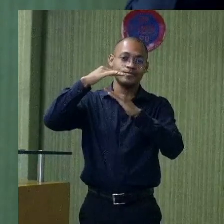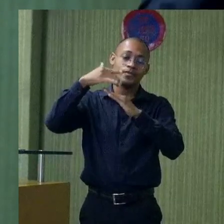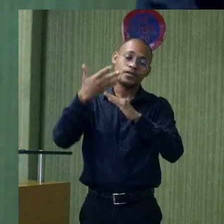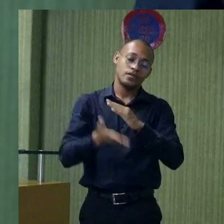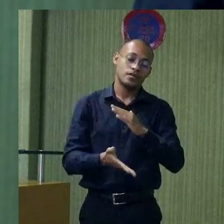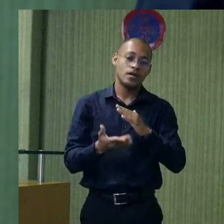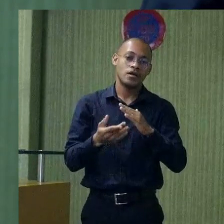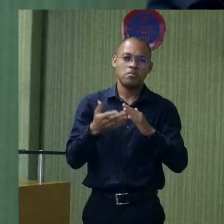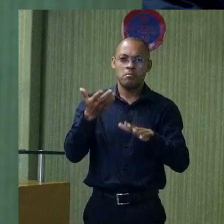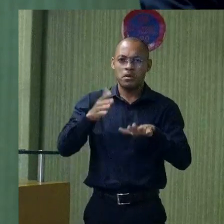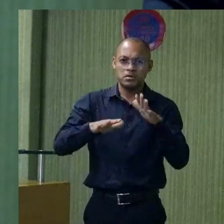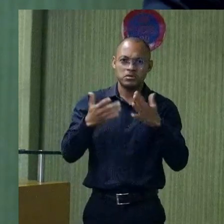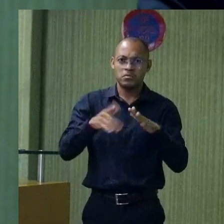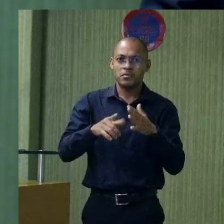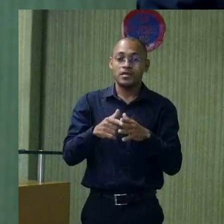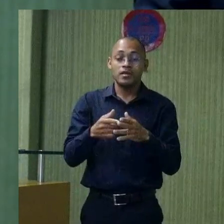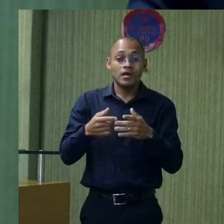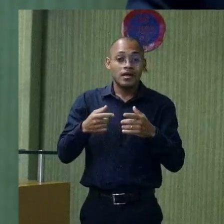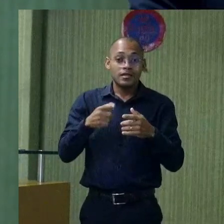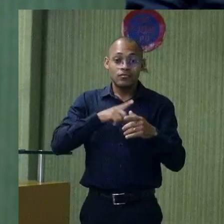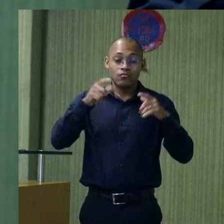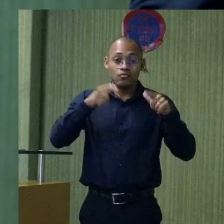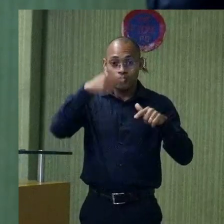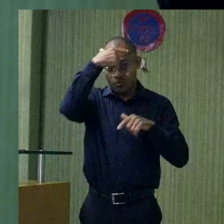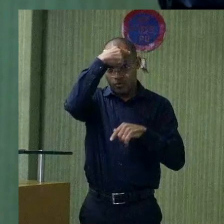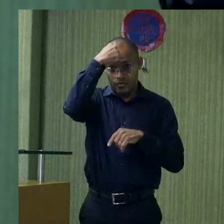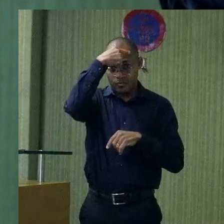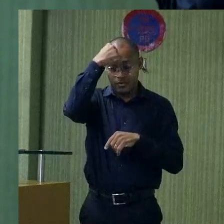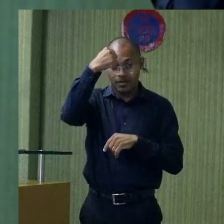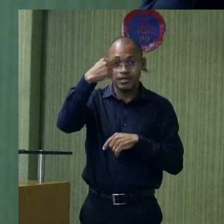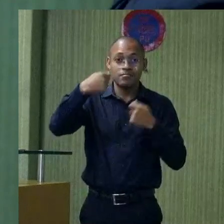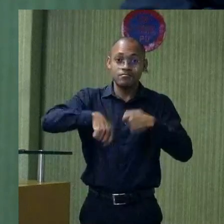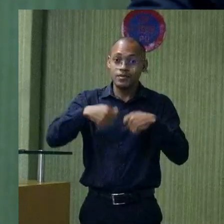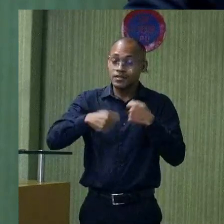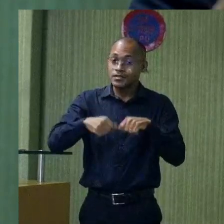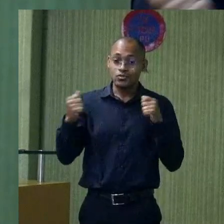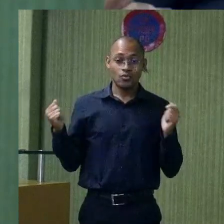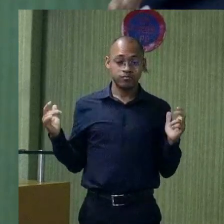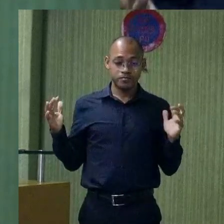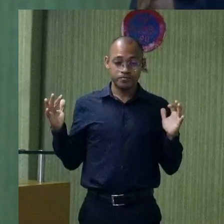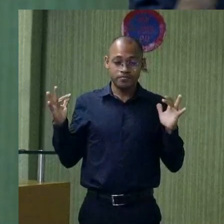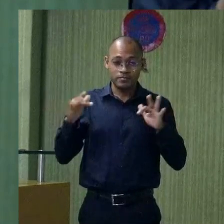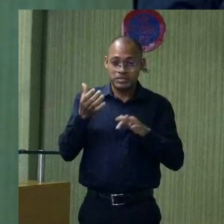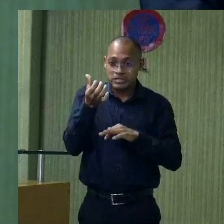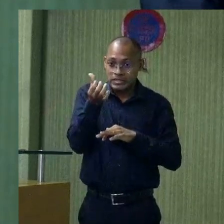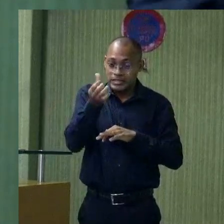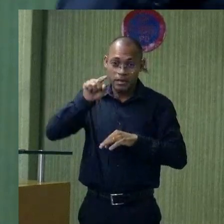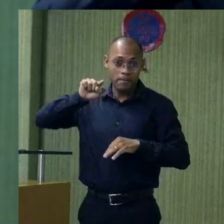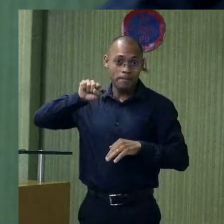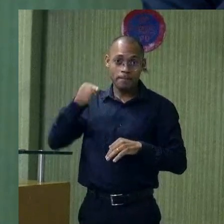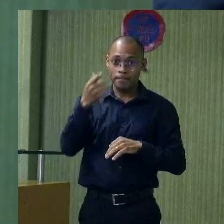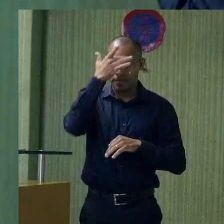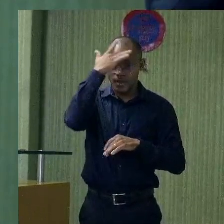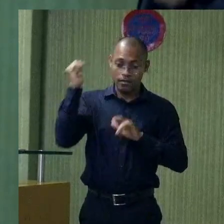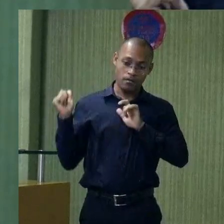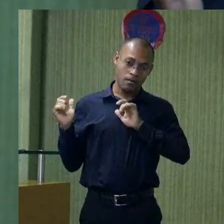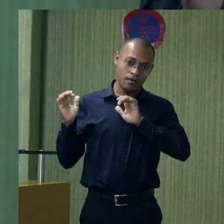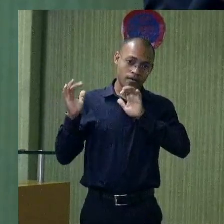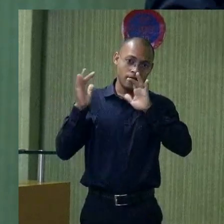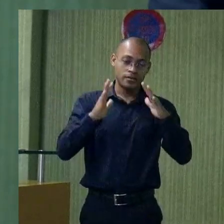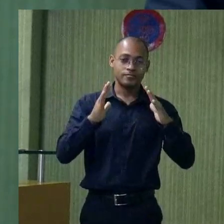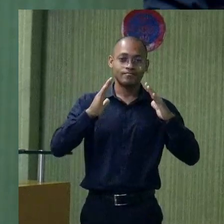a alojar 6.000 pessoas na universidade só para vocês terem uma ideia é o maior a briga o que se tem